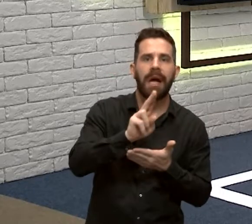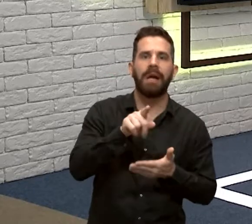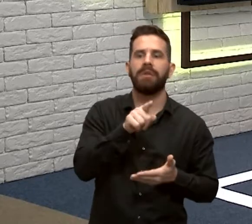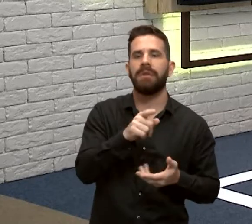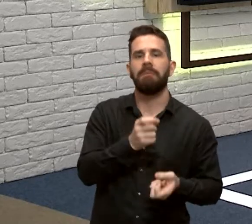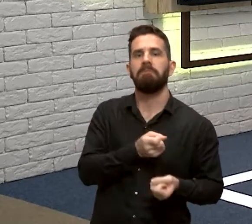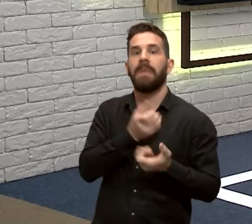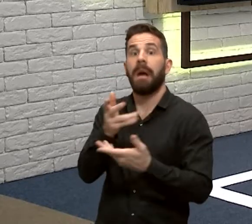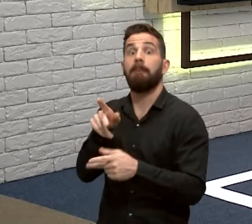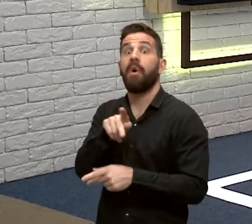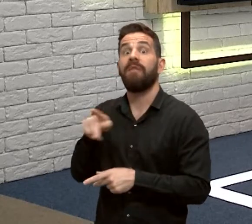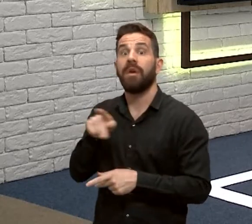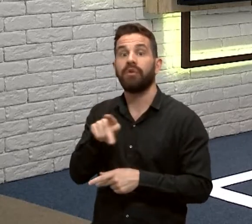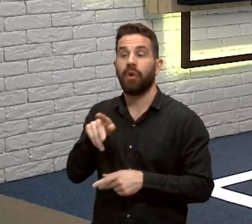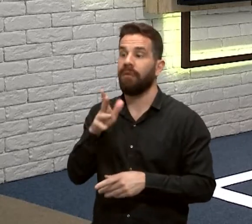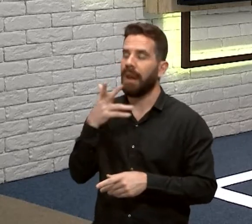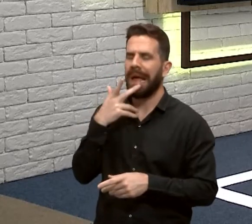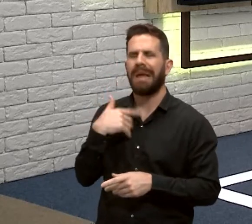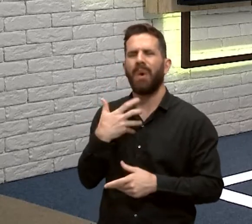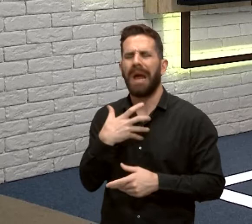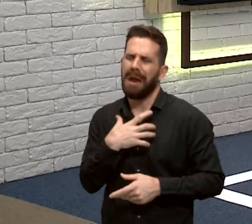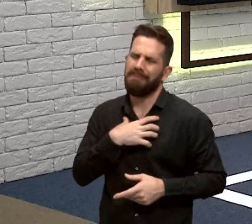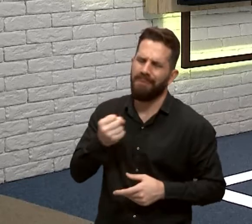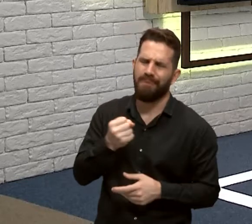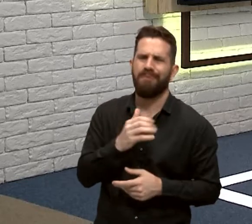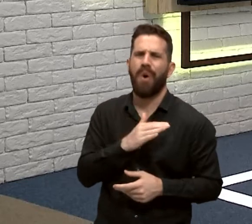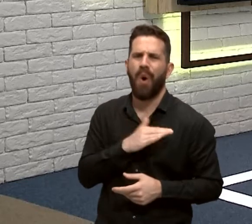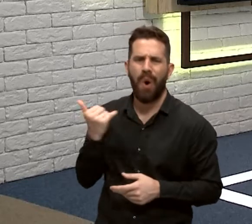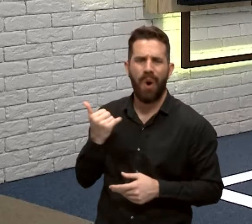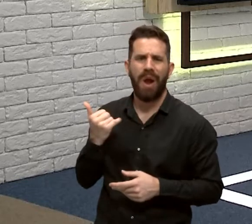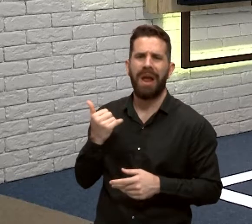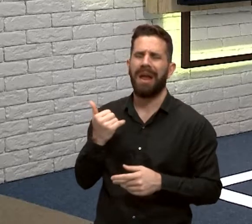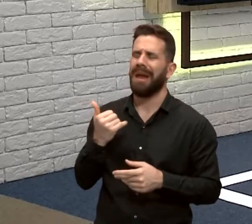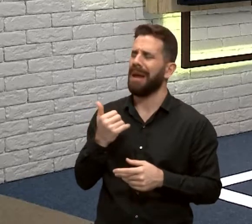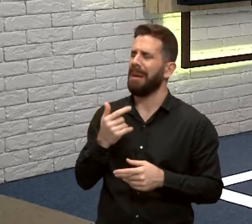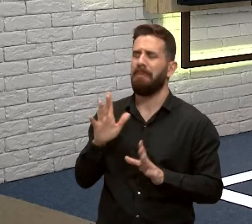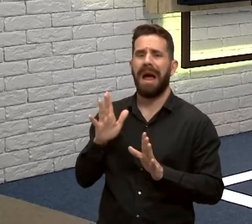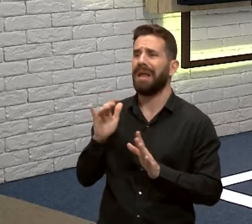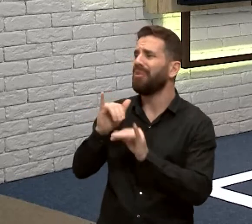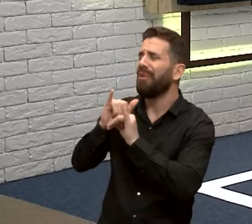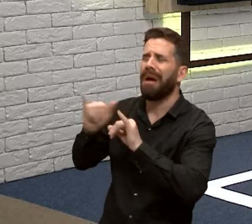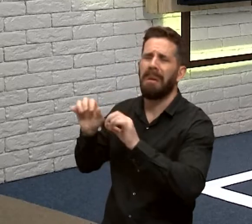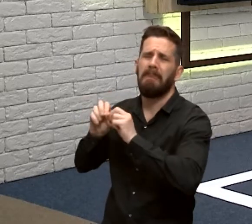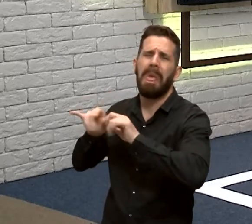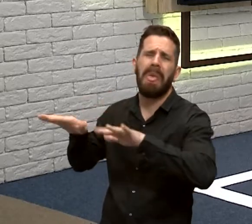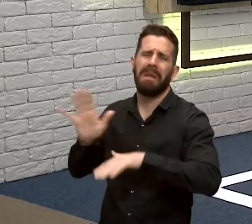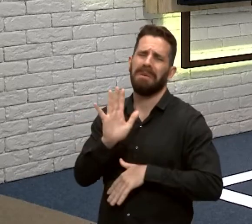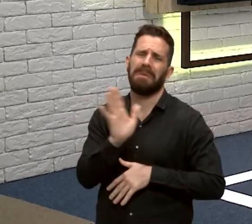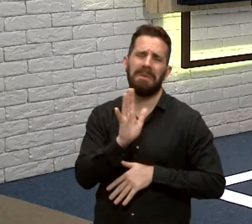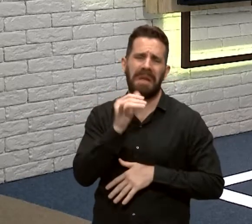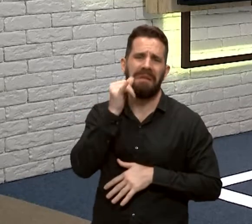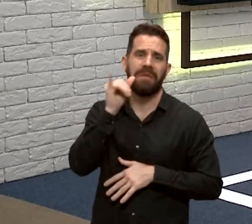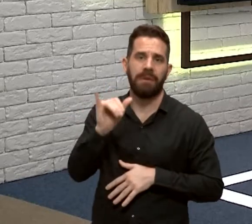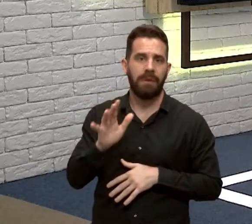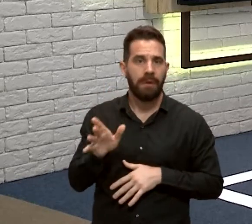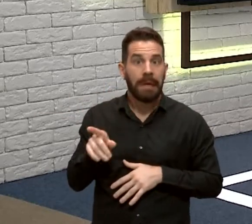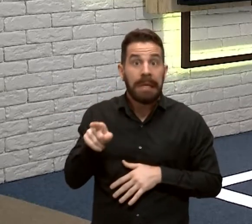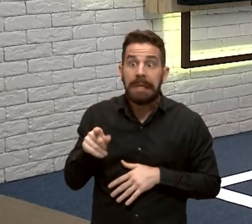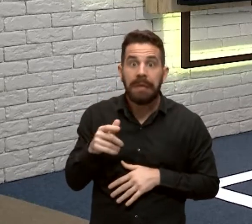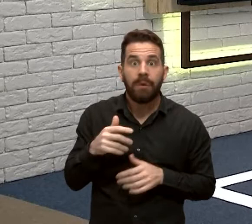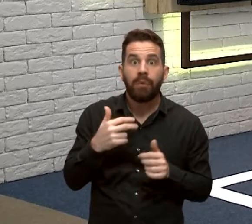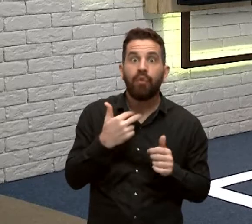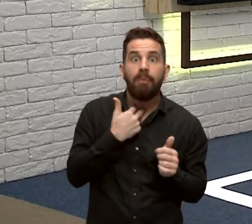mas eu quero... Você não pode dizer isso para ninguém. Isso não pode ocorrer, não dá para manter sigilo, segredo disso. A